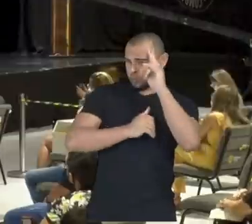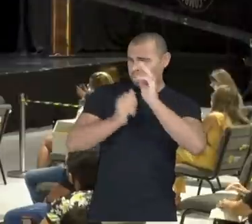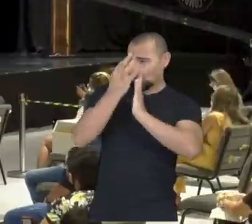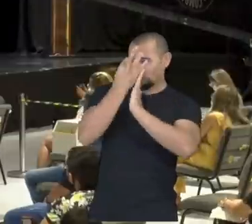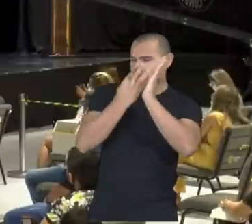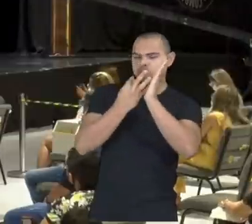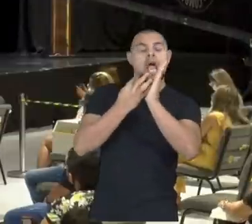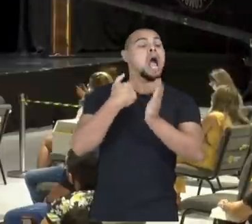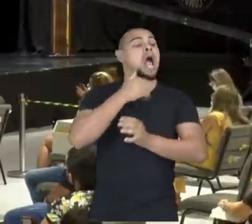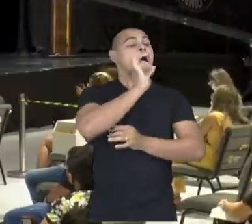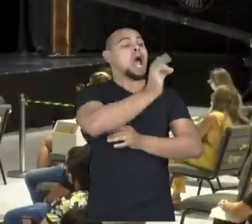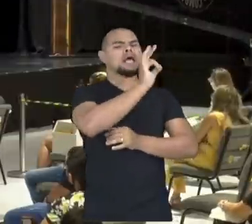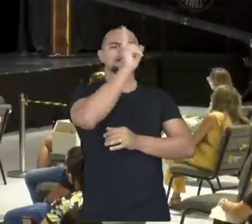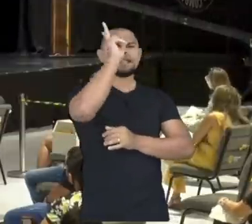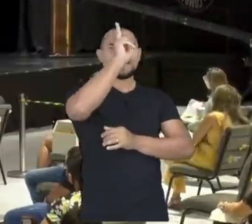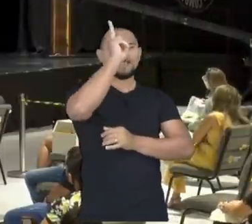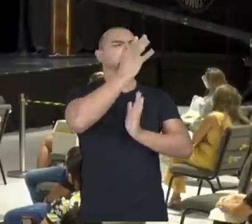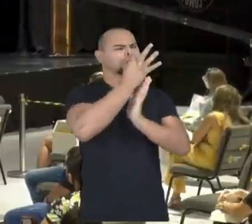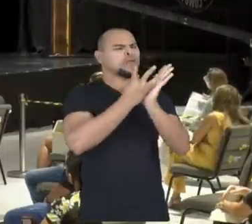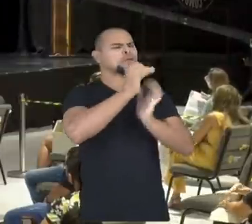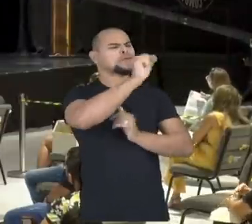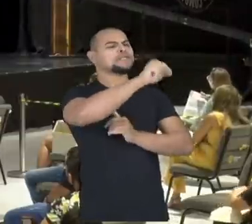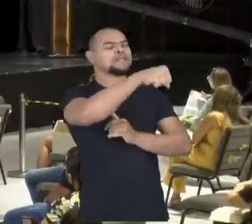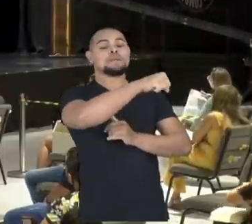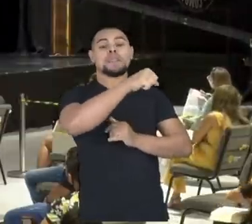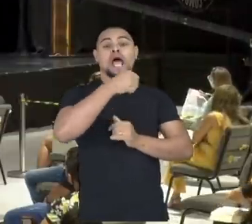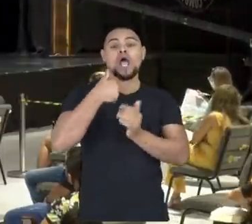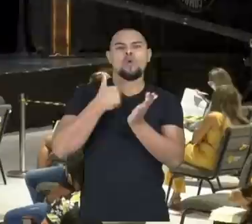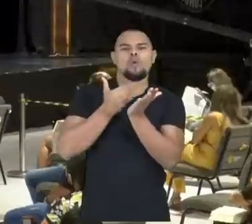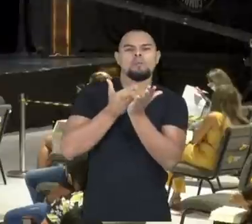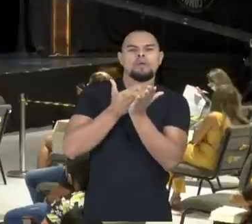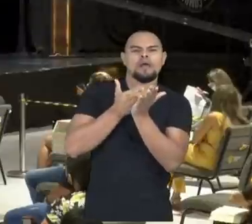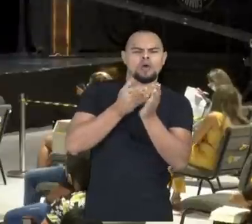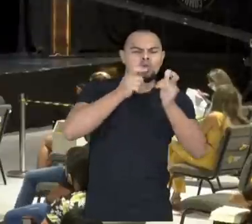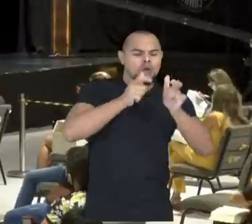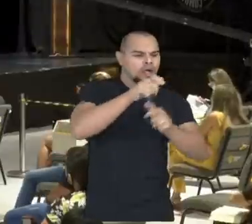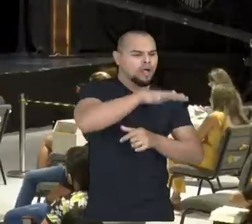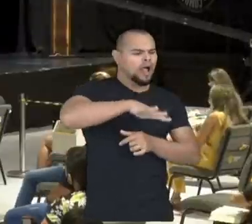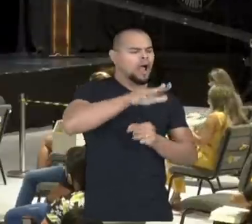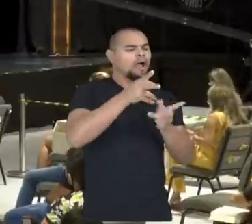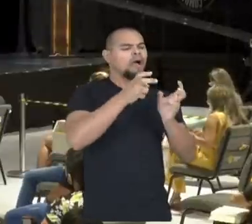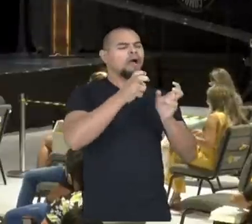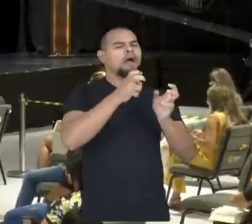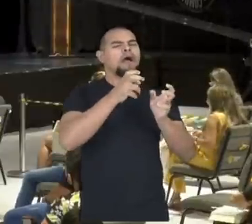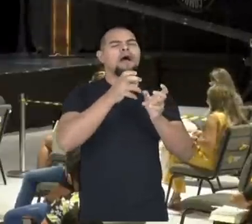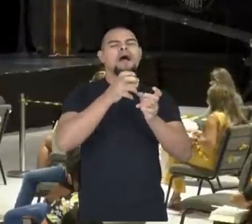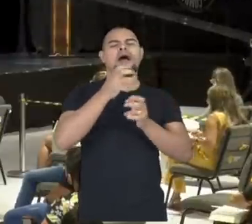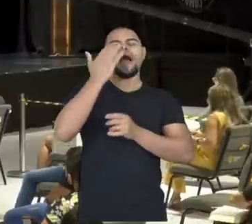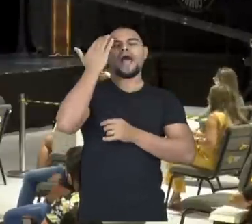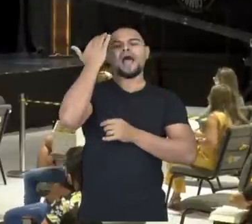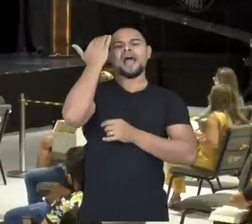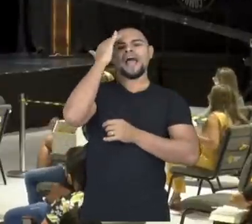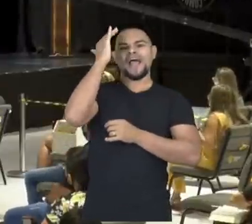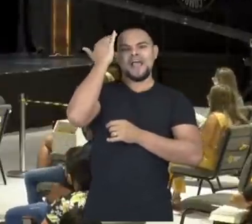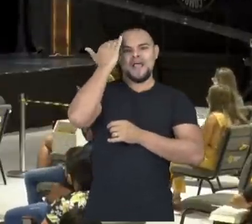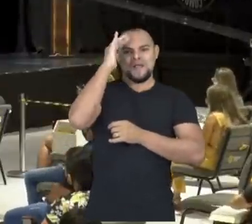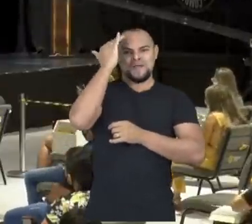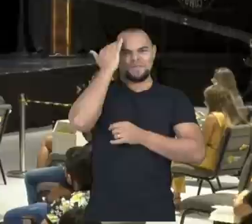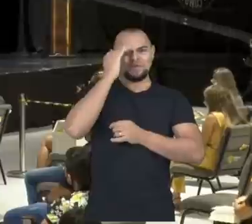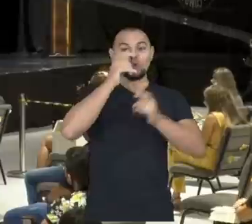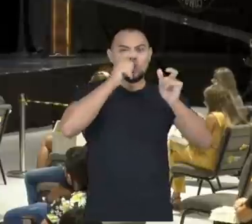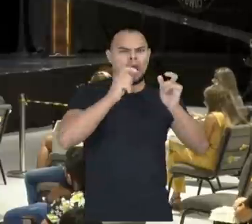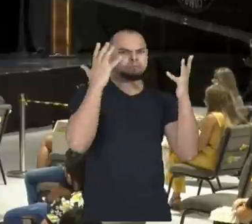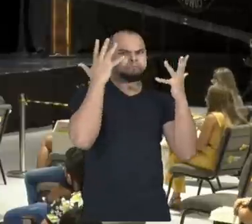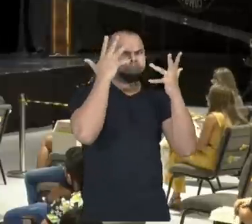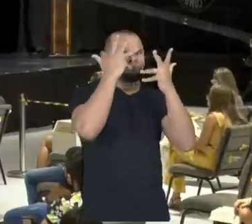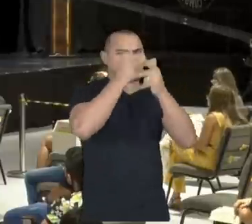lembrei, ah sim. E aí eu comecei, o lugar começou a fazer mais sentido, porque não está descrito aqui. É um lugar muito